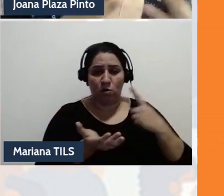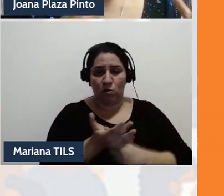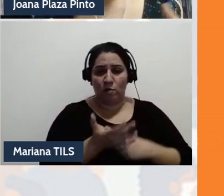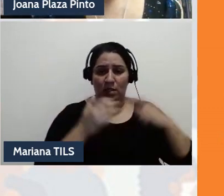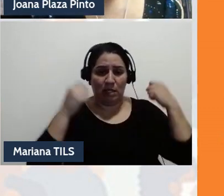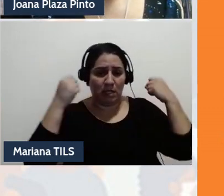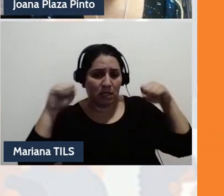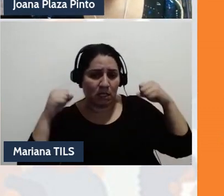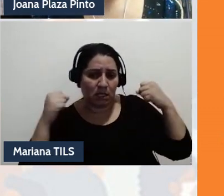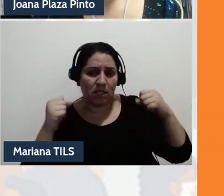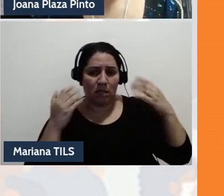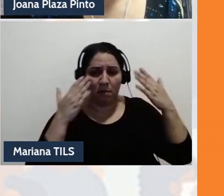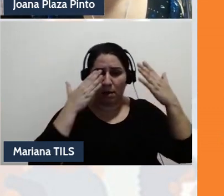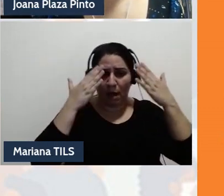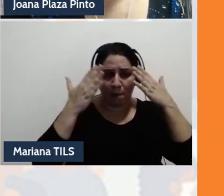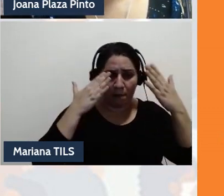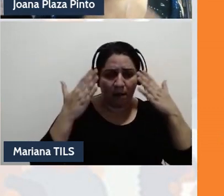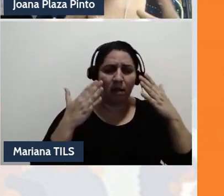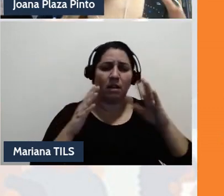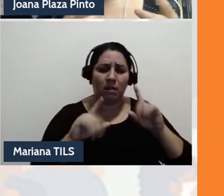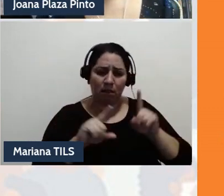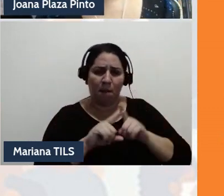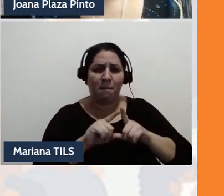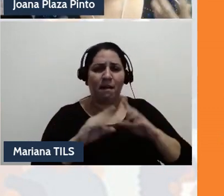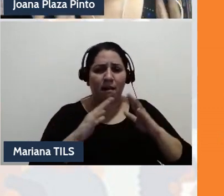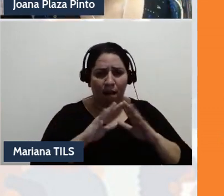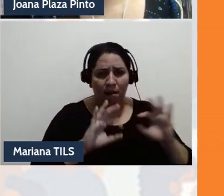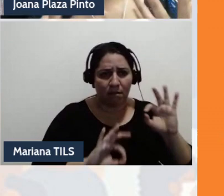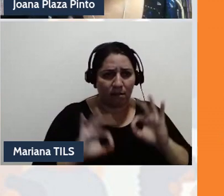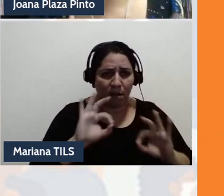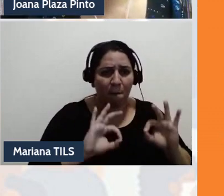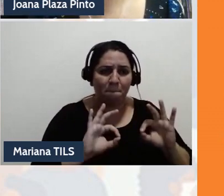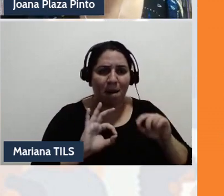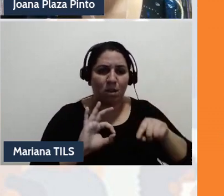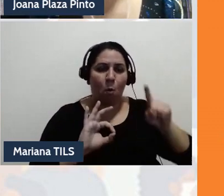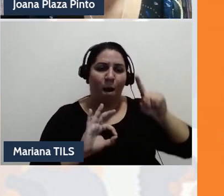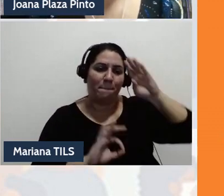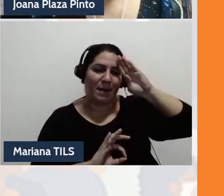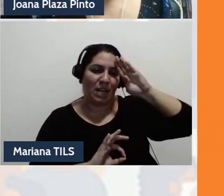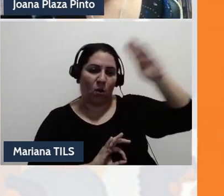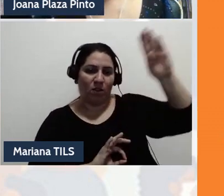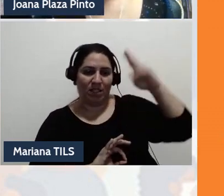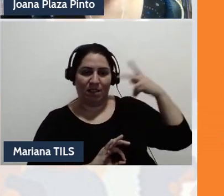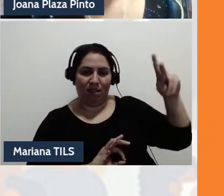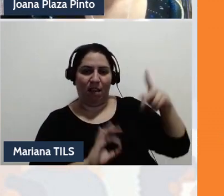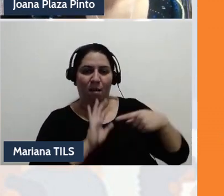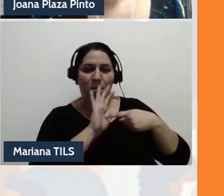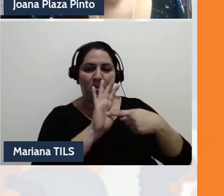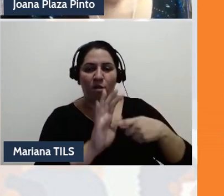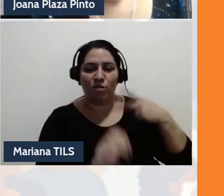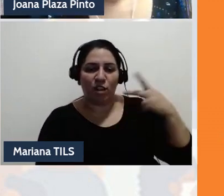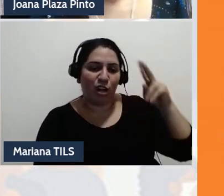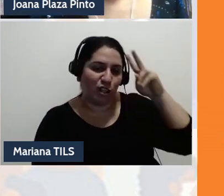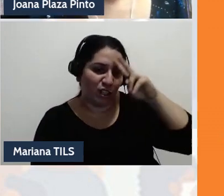exercícios, também faziam trabalhos domésticos, mas isso não era tão central na narrativa deles, tá?